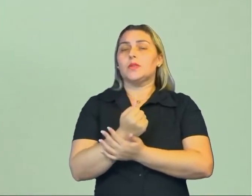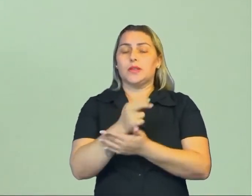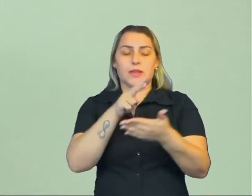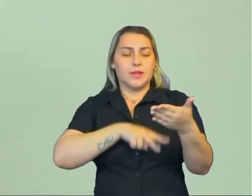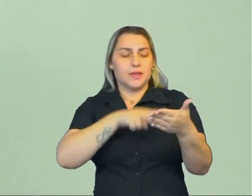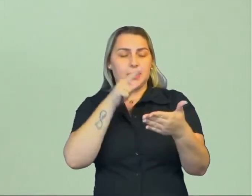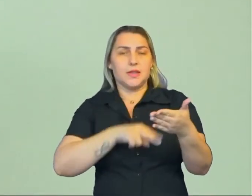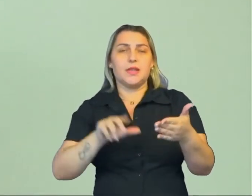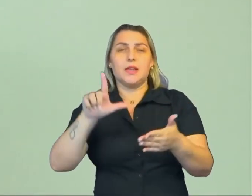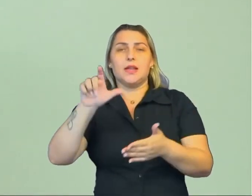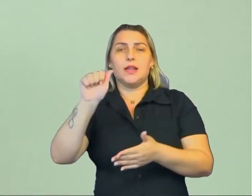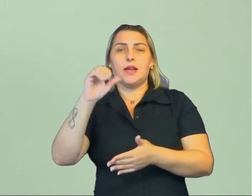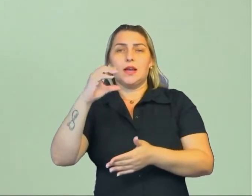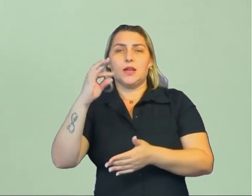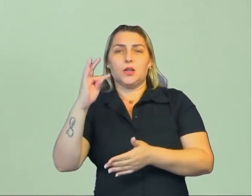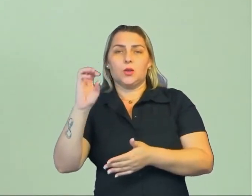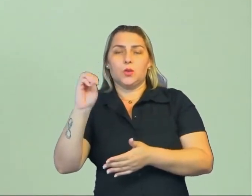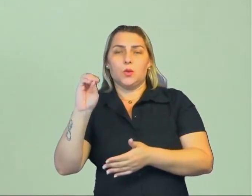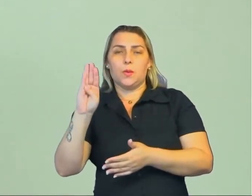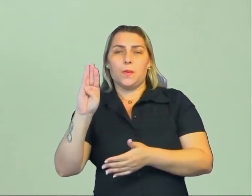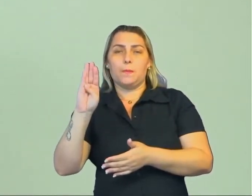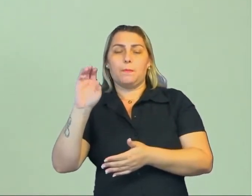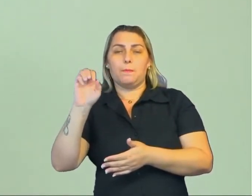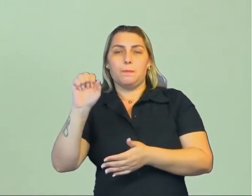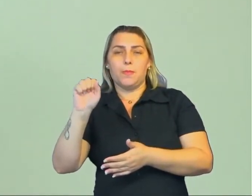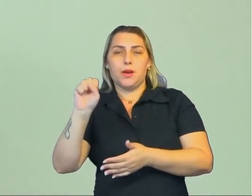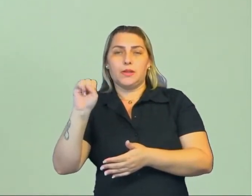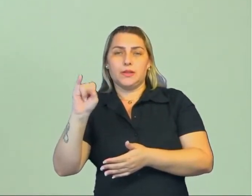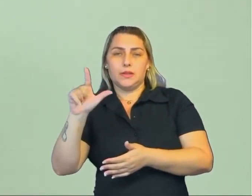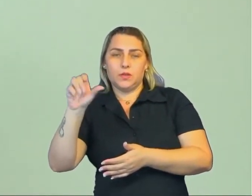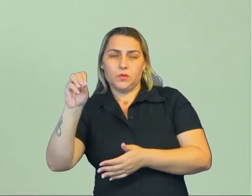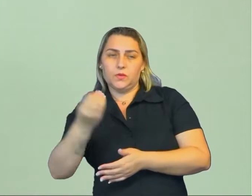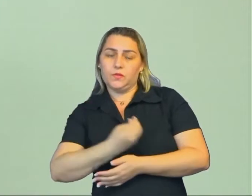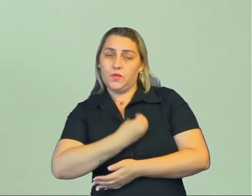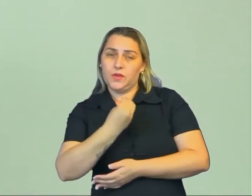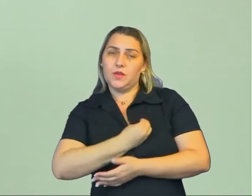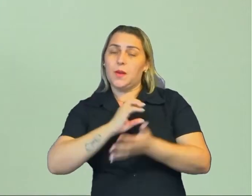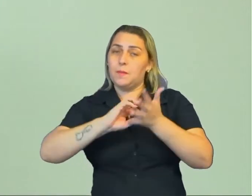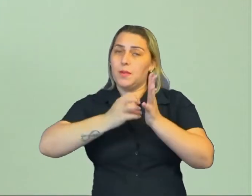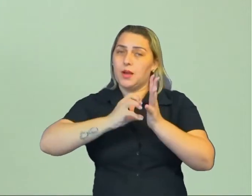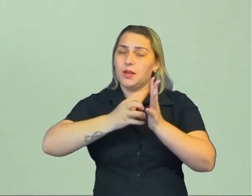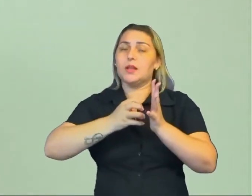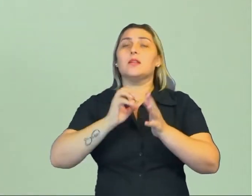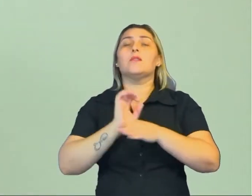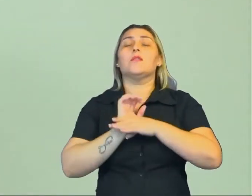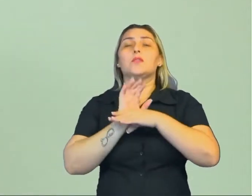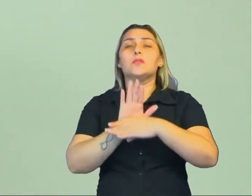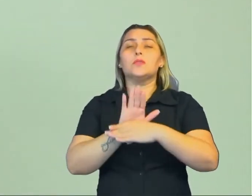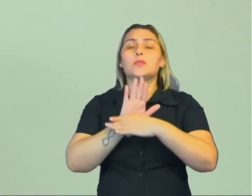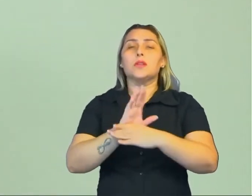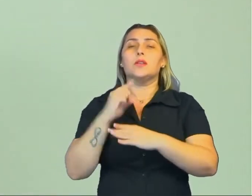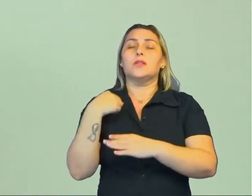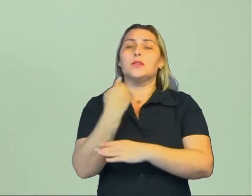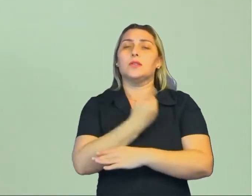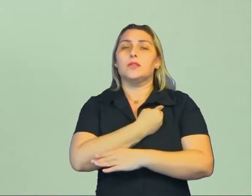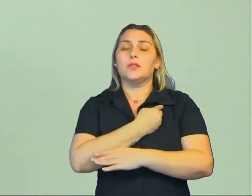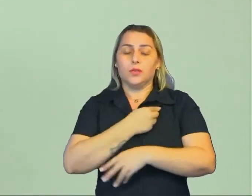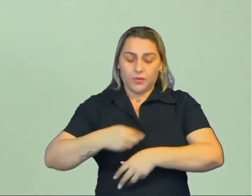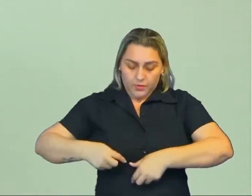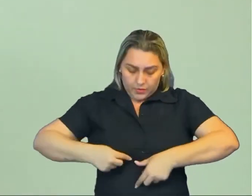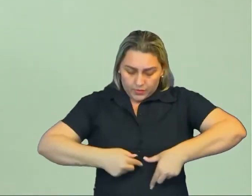ali, tem lactobacilos vivos. Aqueles lactobacilos são bactérias que vão ajudar a nossa